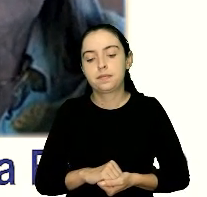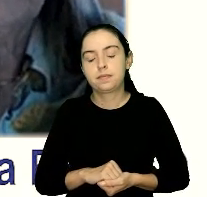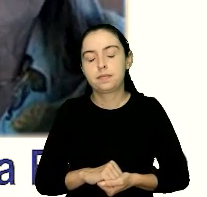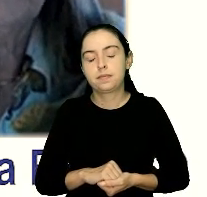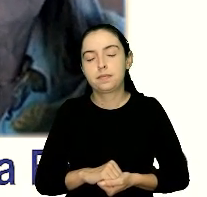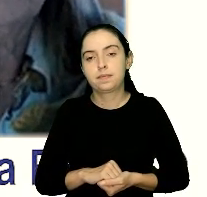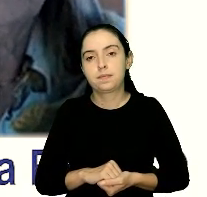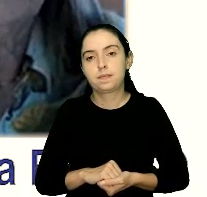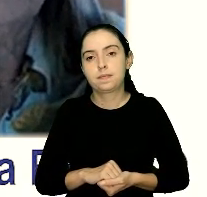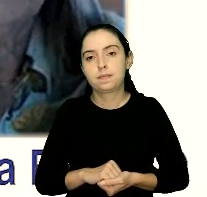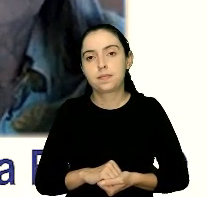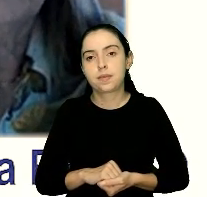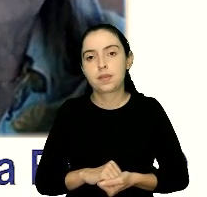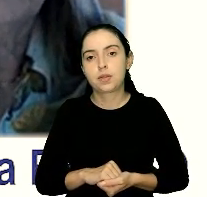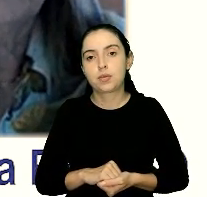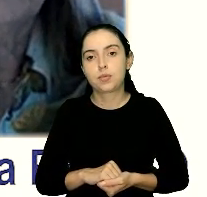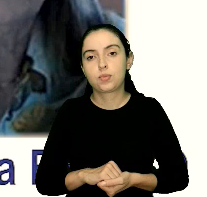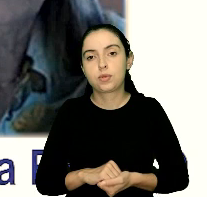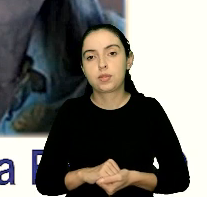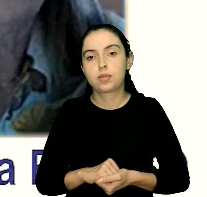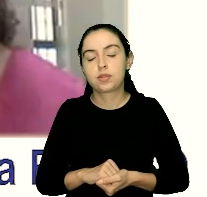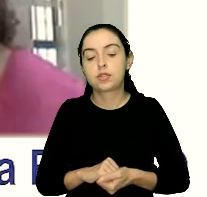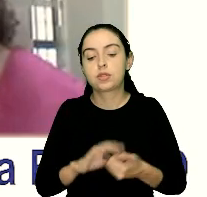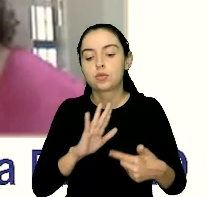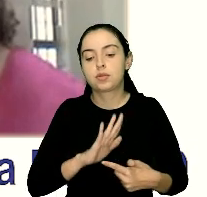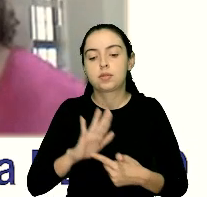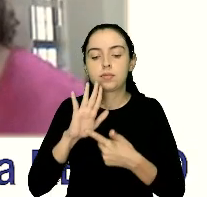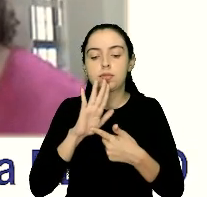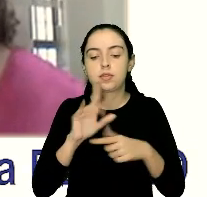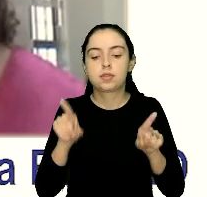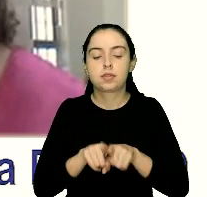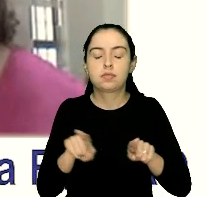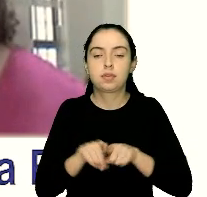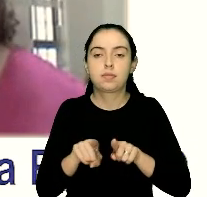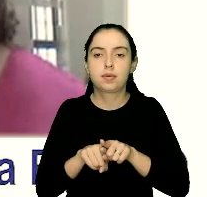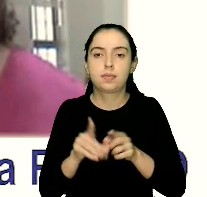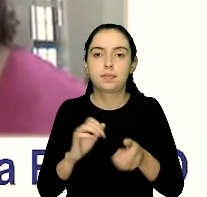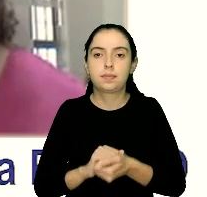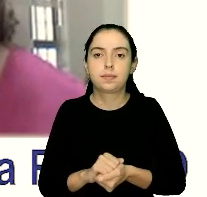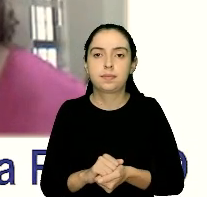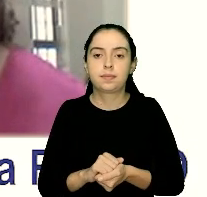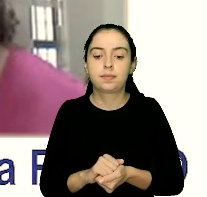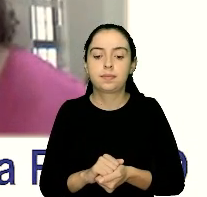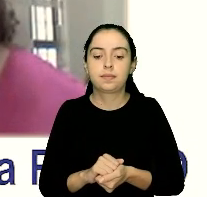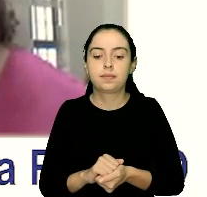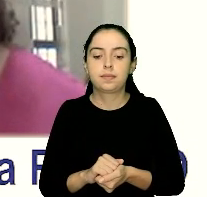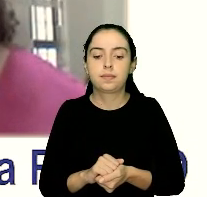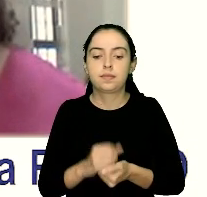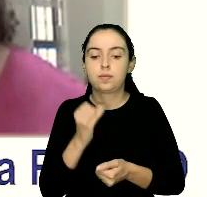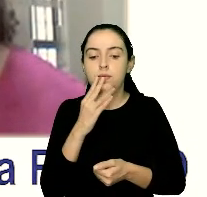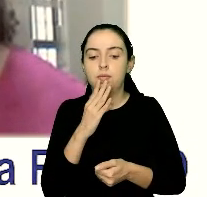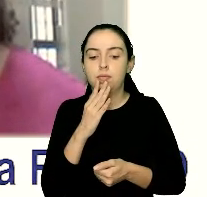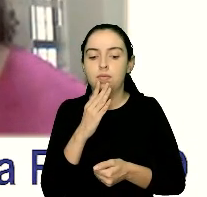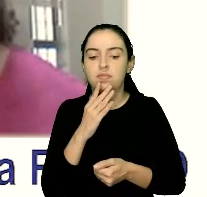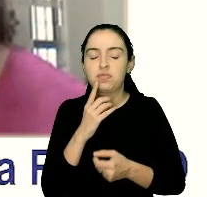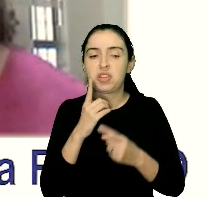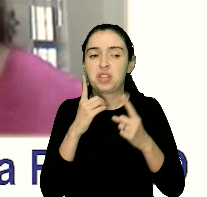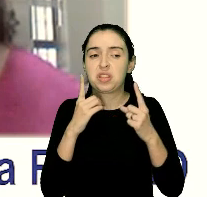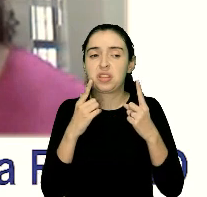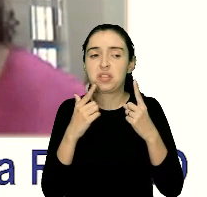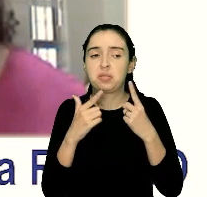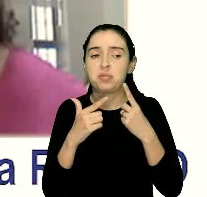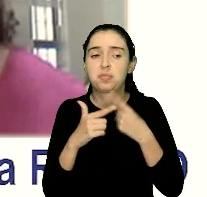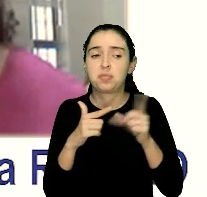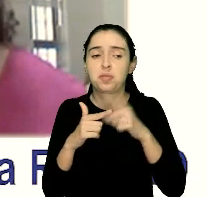sua exposição também. Eu acho que a Iris está com algum problema de conexão, não é? Eu estou